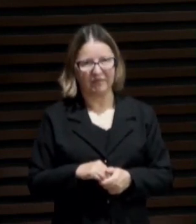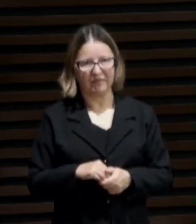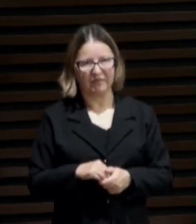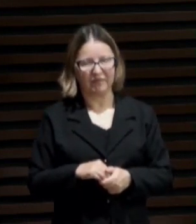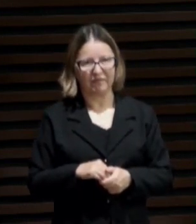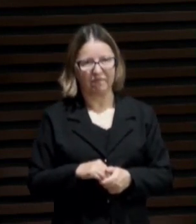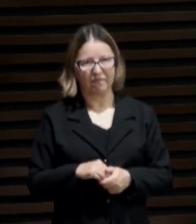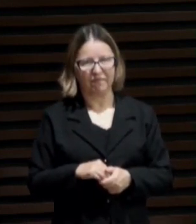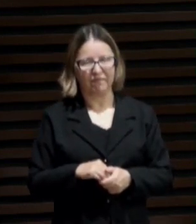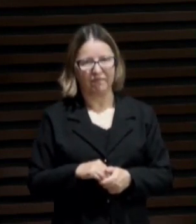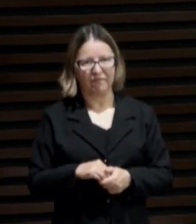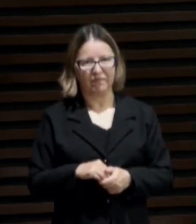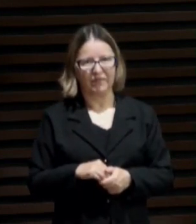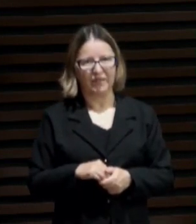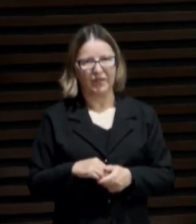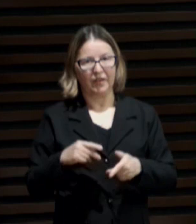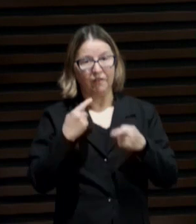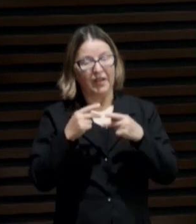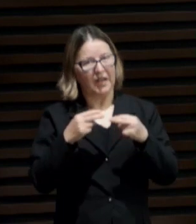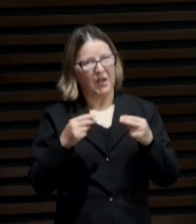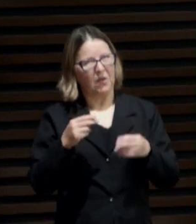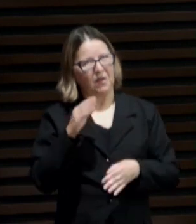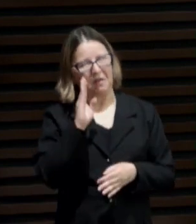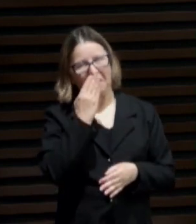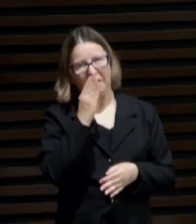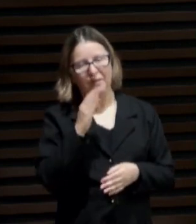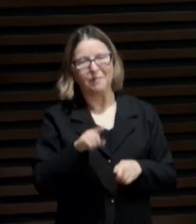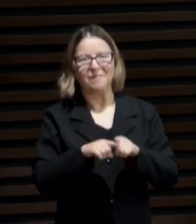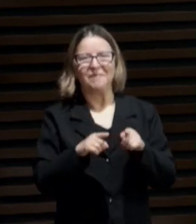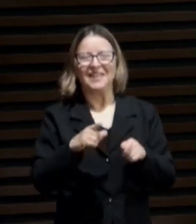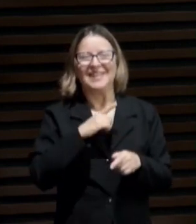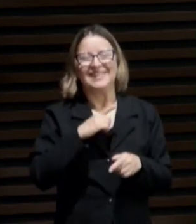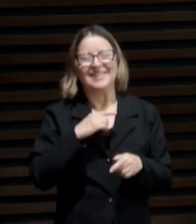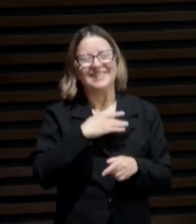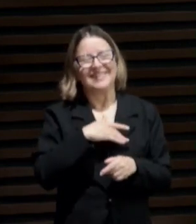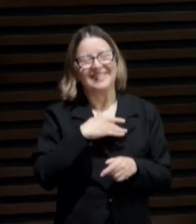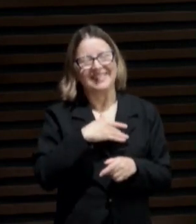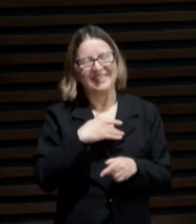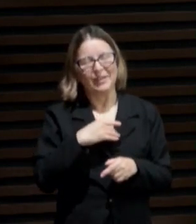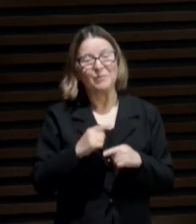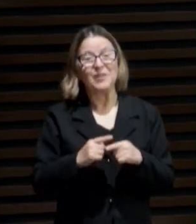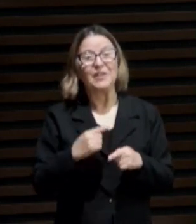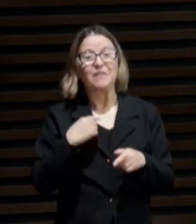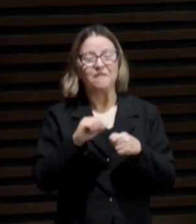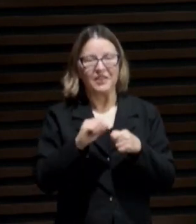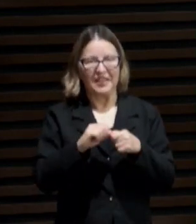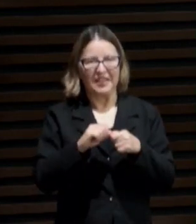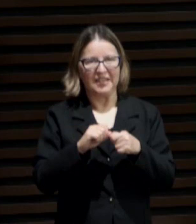vive fazendo afirmação falsa, mas ele vai dizer, mas obtive misericórdia, porque eu fiz na ignorância e